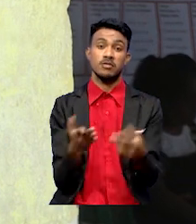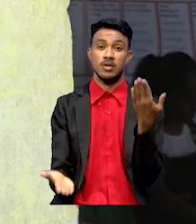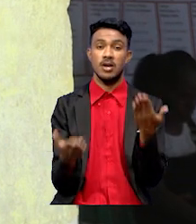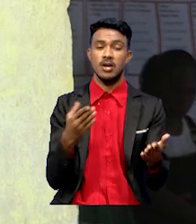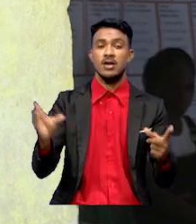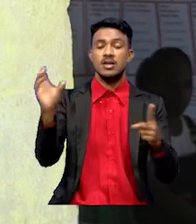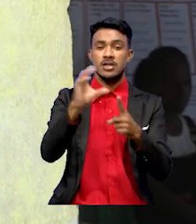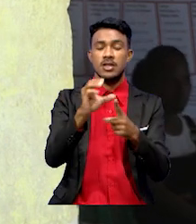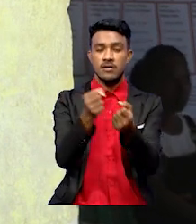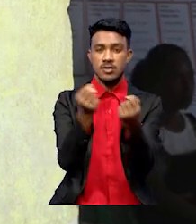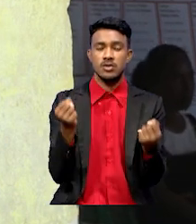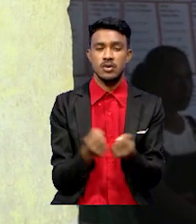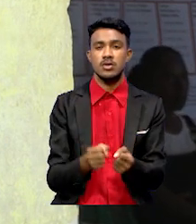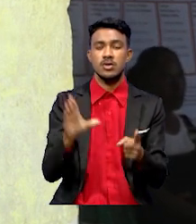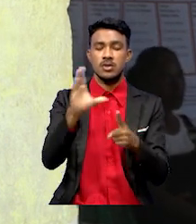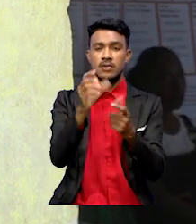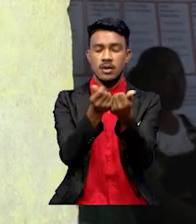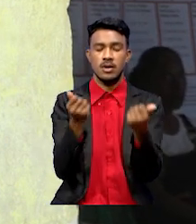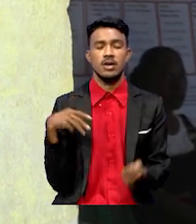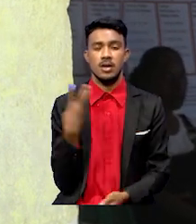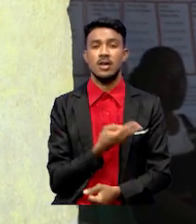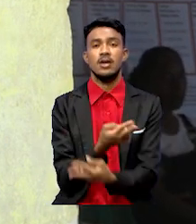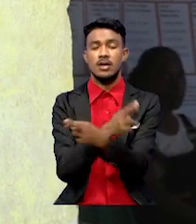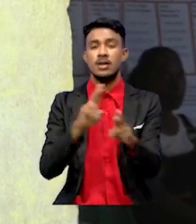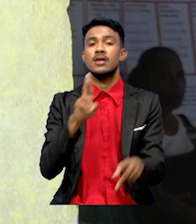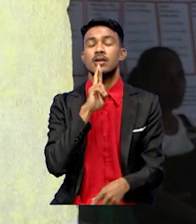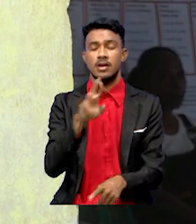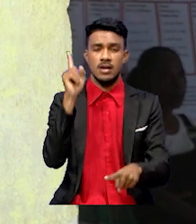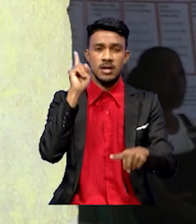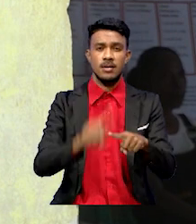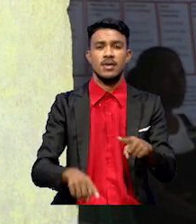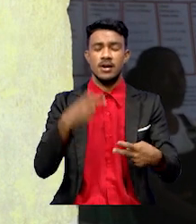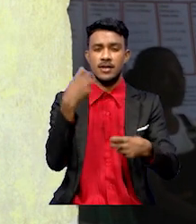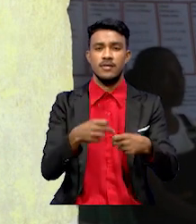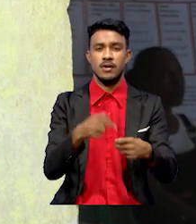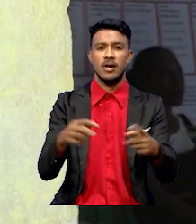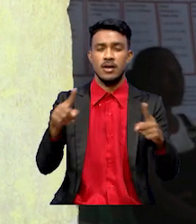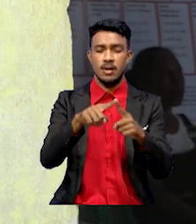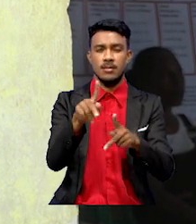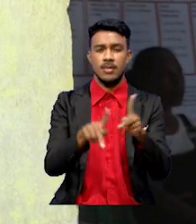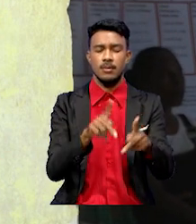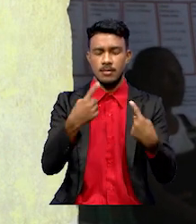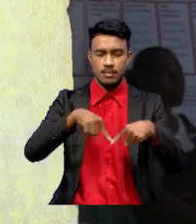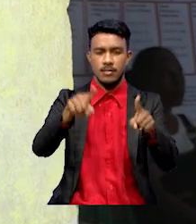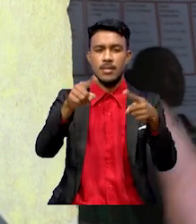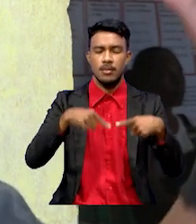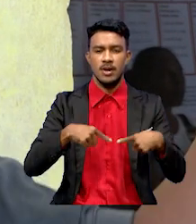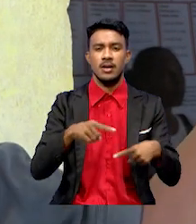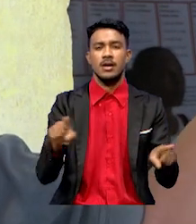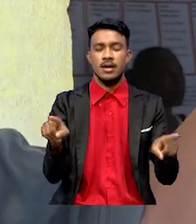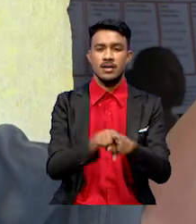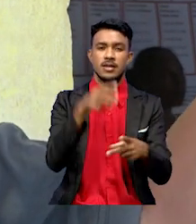sepale ni hela dunia ne ni umah ne ita hatan dan ne para labele dificulta povo bamai povo balu ka antiasmu la halimar